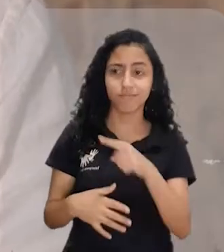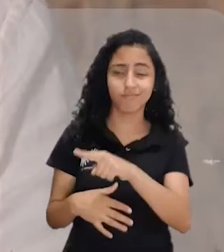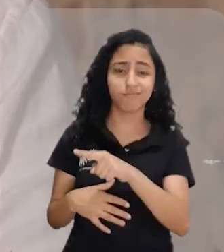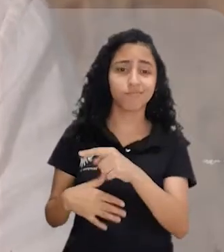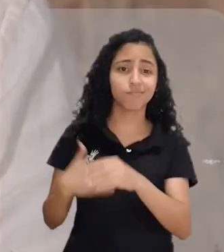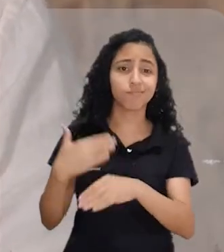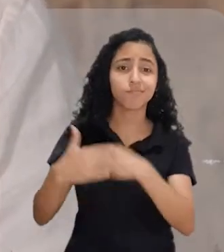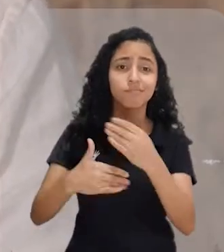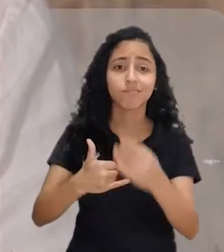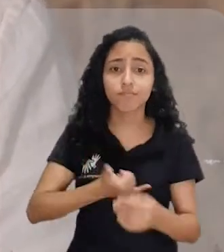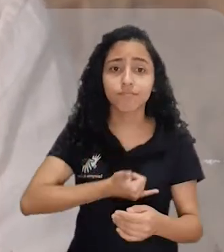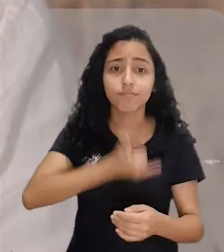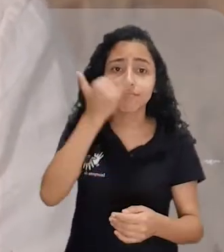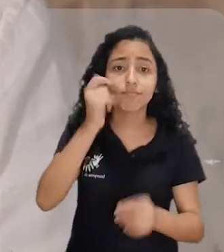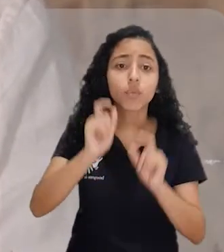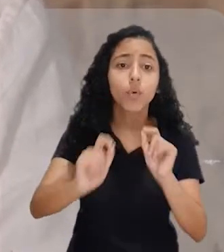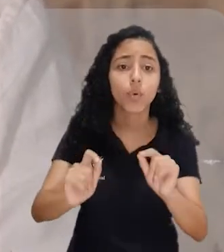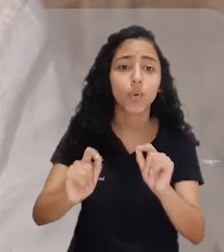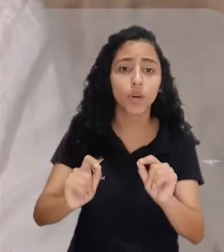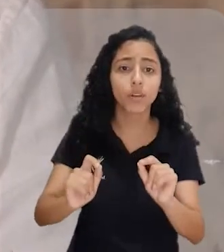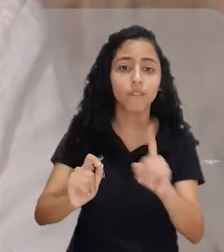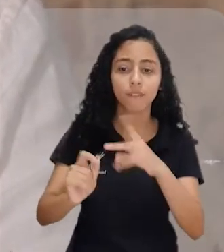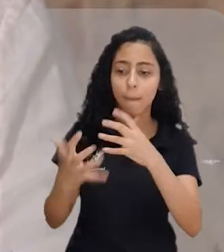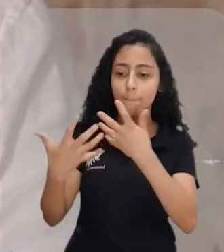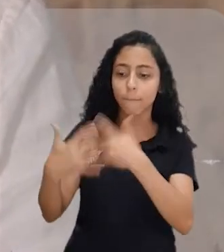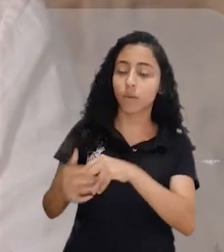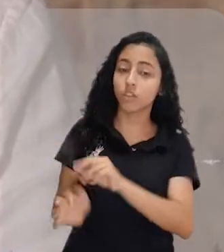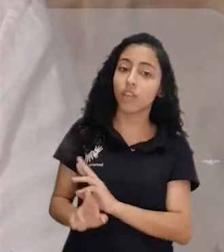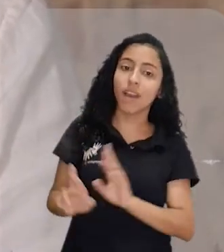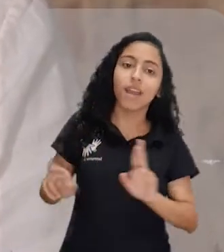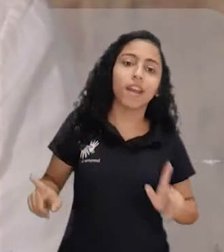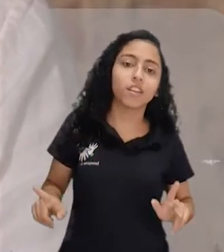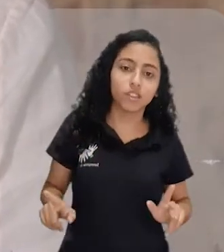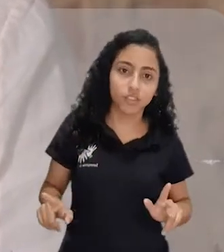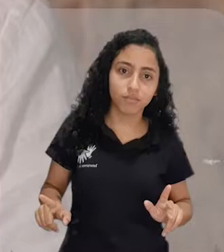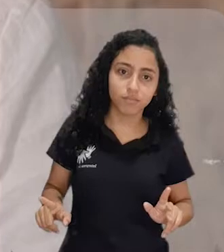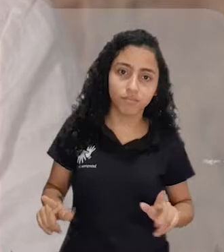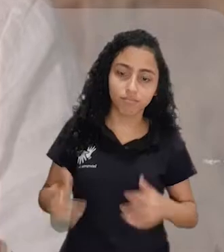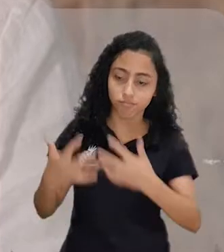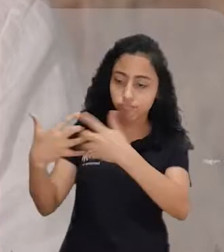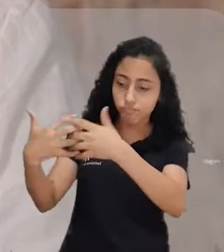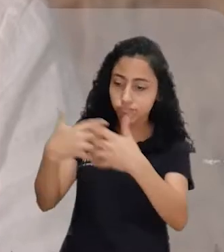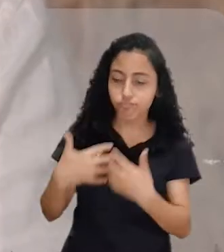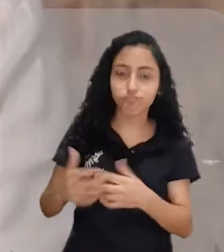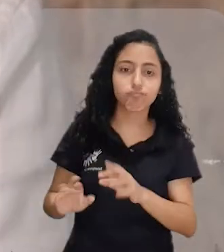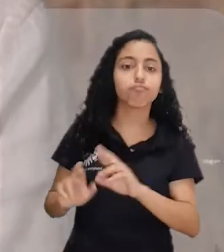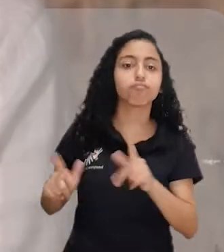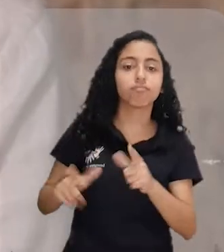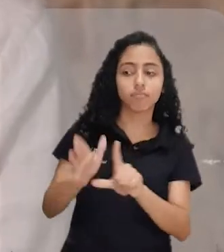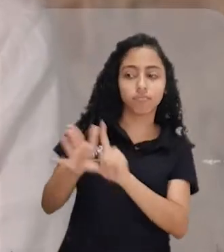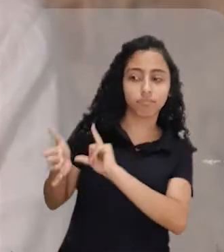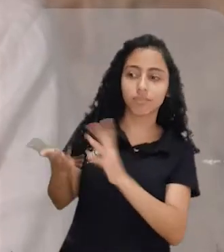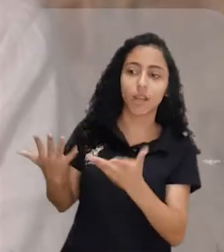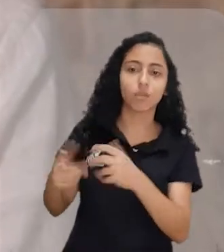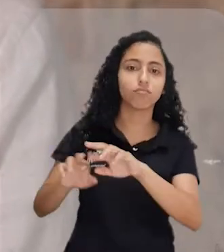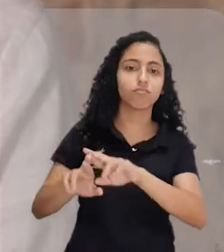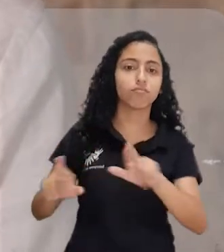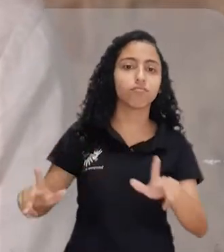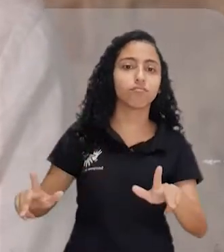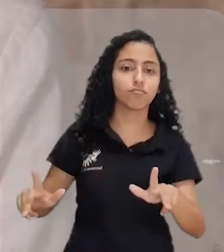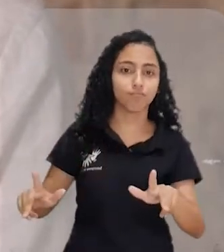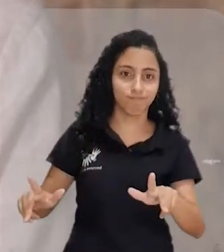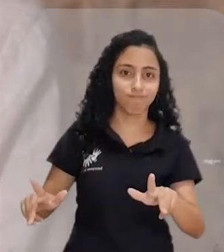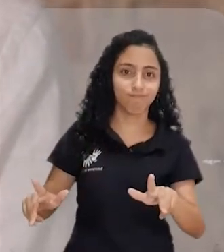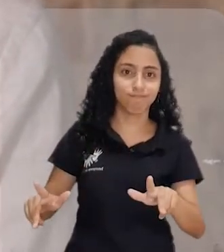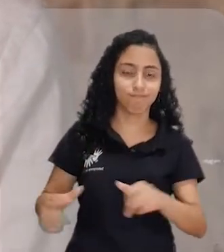isso. Bom, quais são as consequências disso? Eles, ou seja, passam a ter um outro funcionamento, eles funcionam de forma diferente